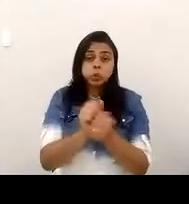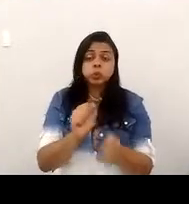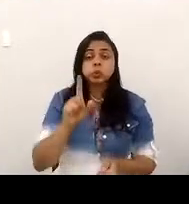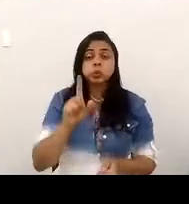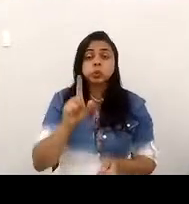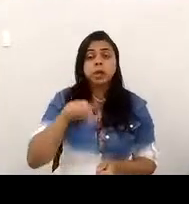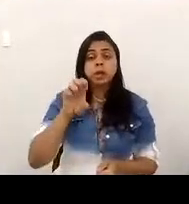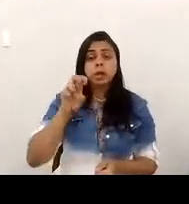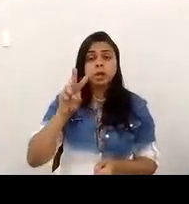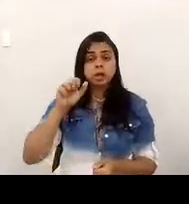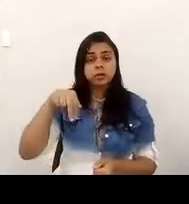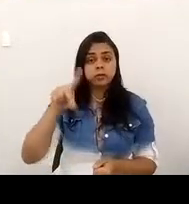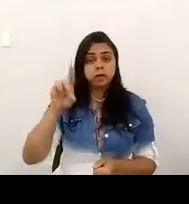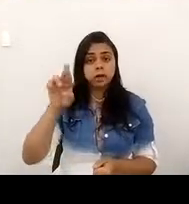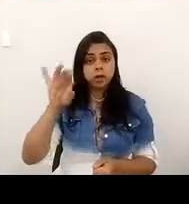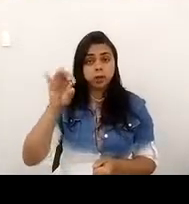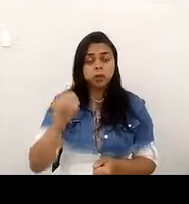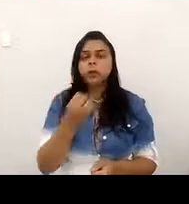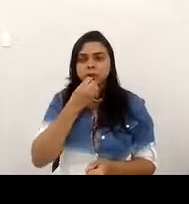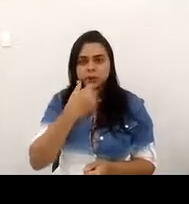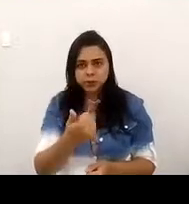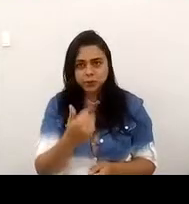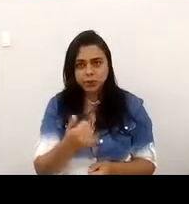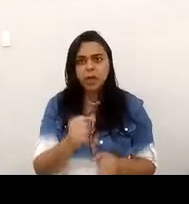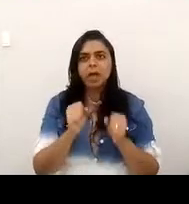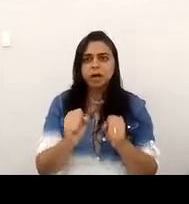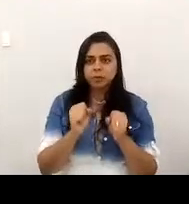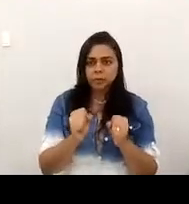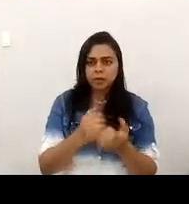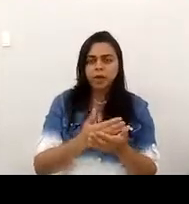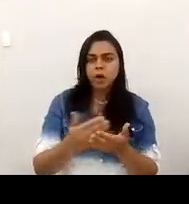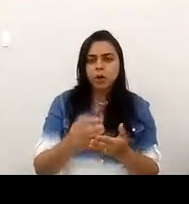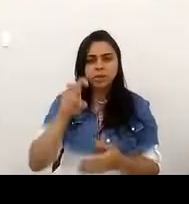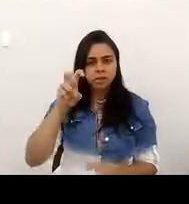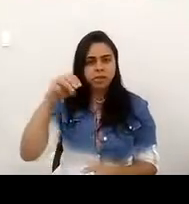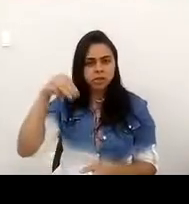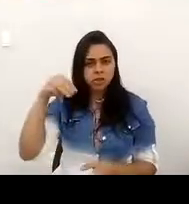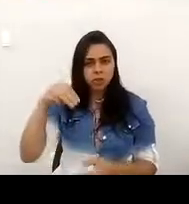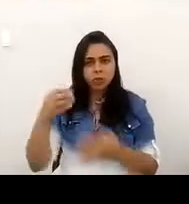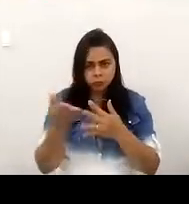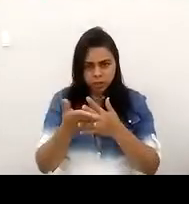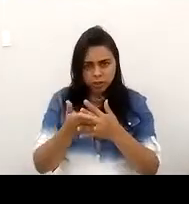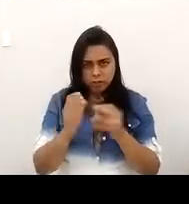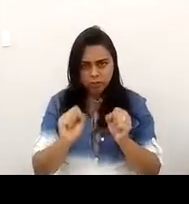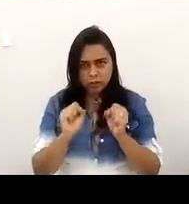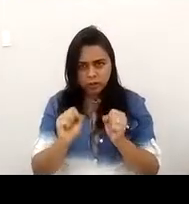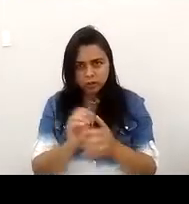Evandro e Dalva, tudo bem então? Podemos começar daqui a 5 minutos? Mais sim, exato.